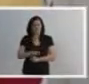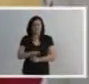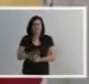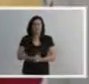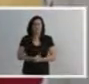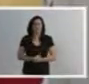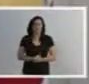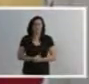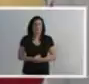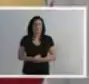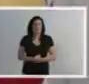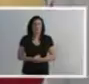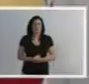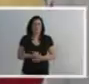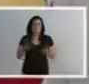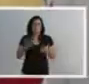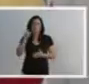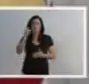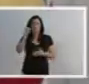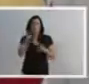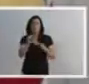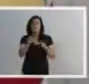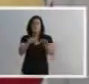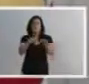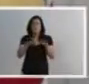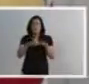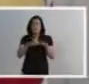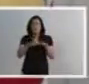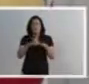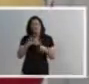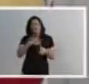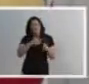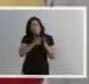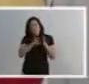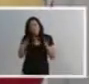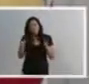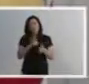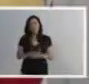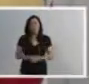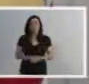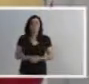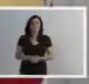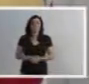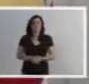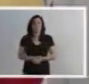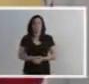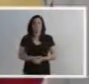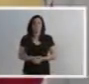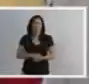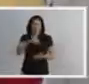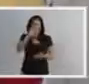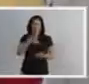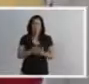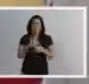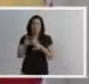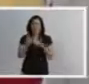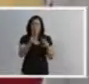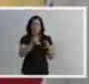como essa é a última sessão deste mandato eu acredito que assim como os demais vereadores